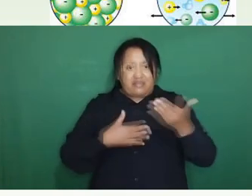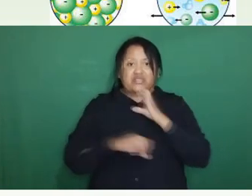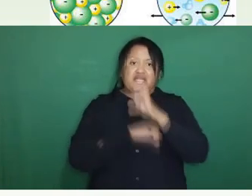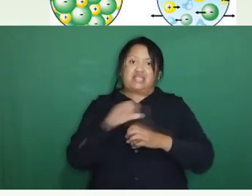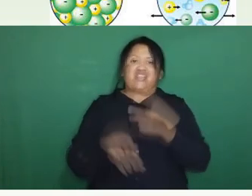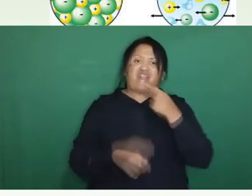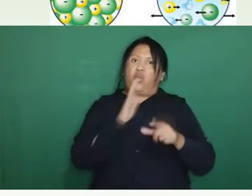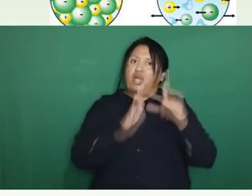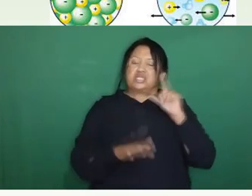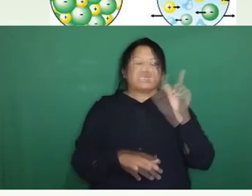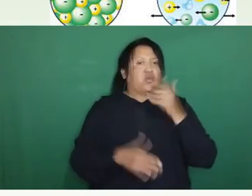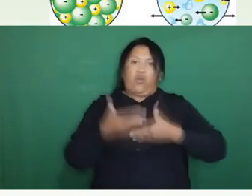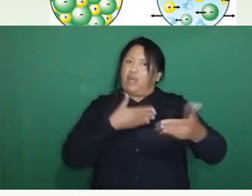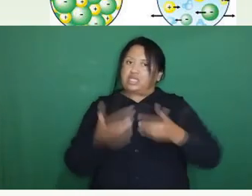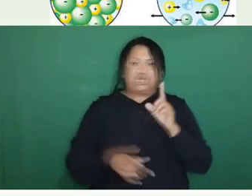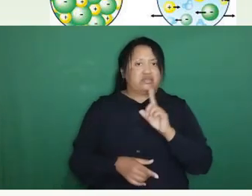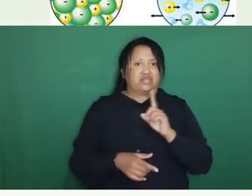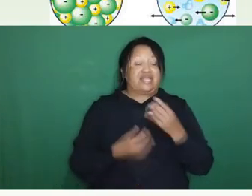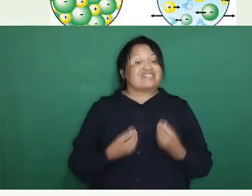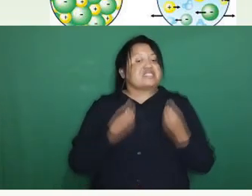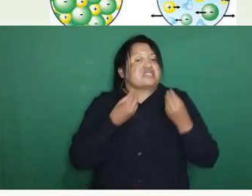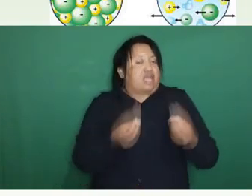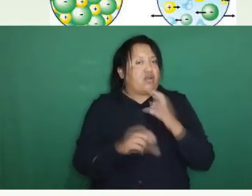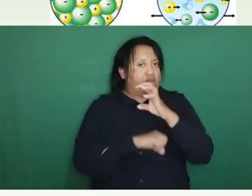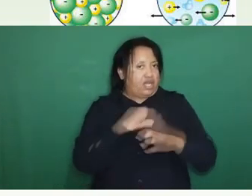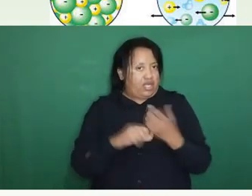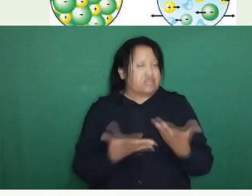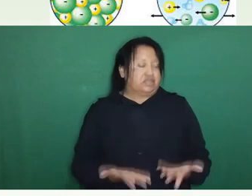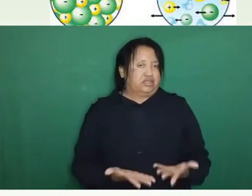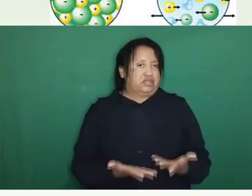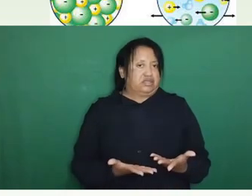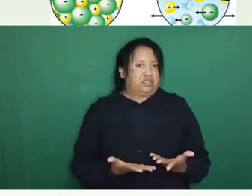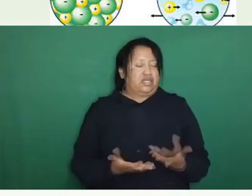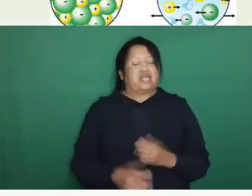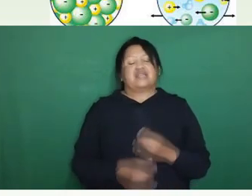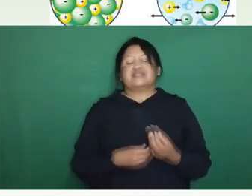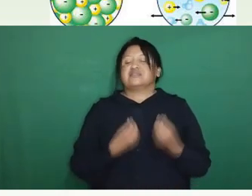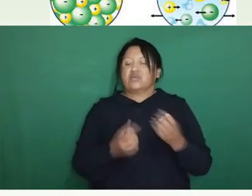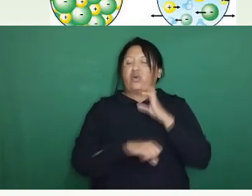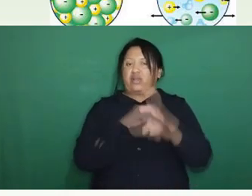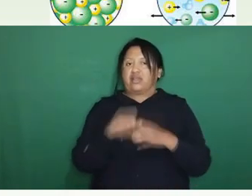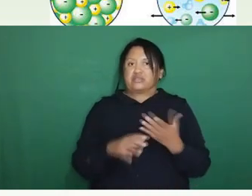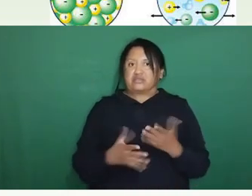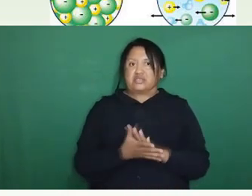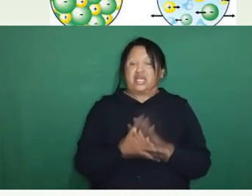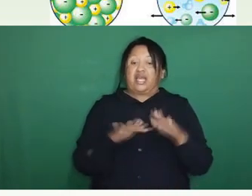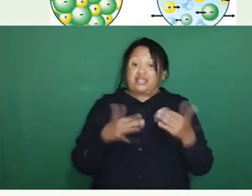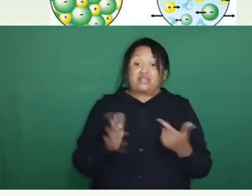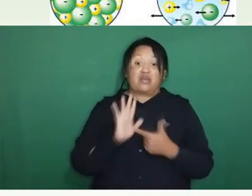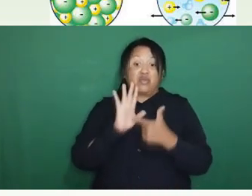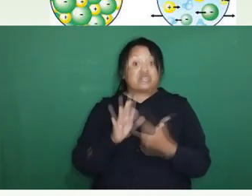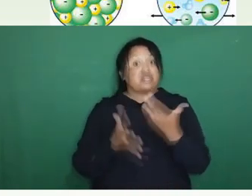é compartilhamento ele cede o Eletro né ele Doa o elétron então aqui a gente tá mostrando